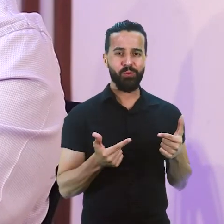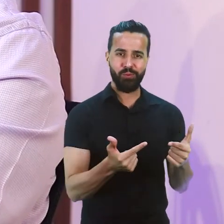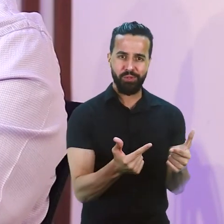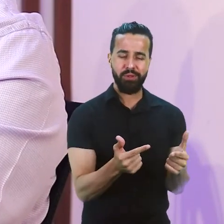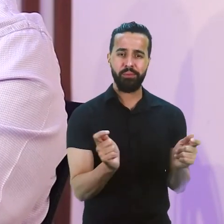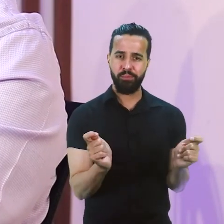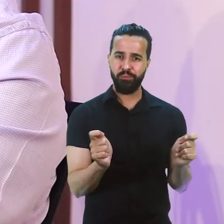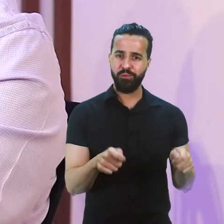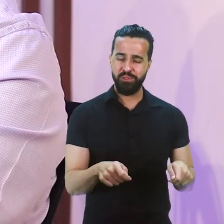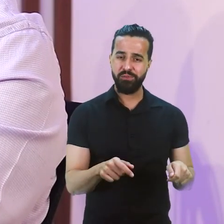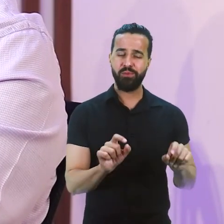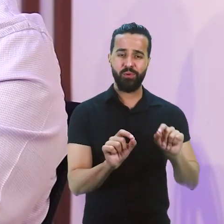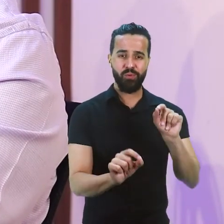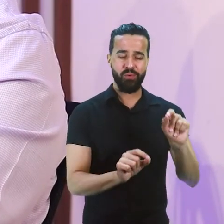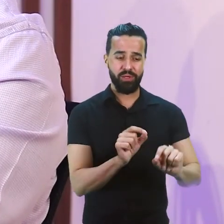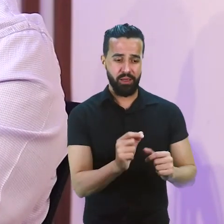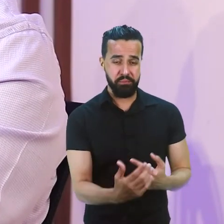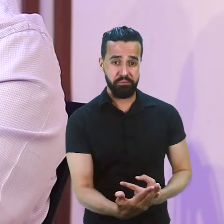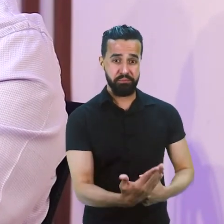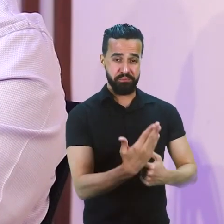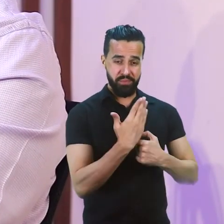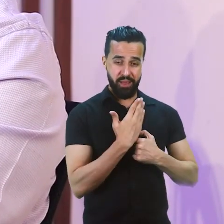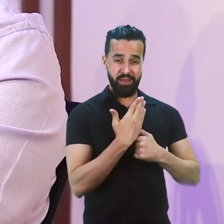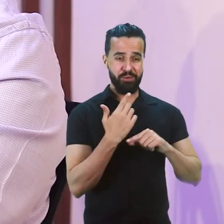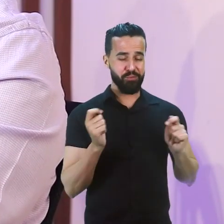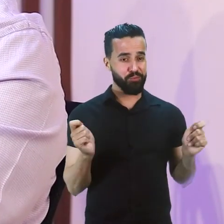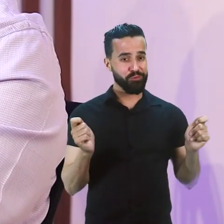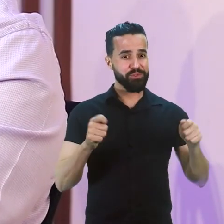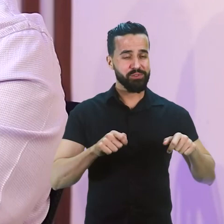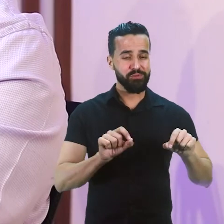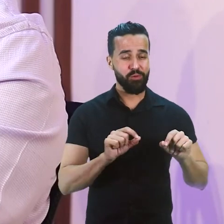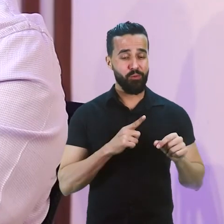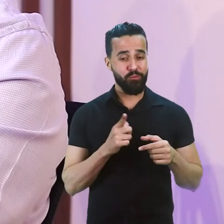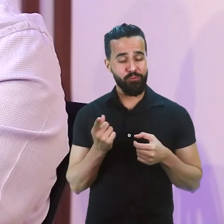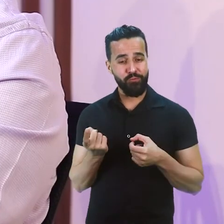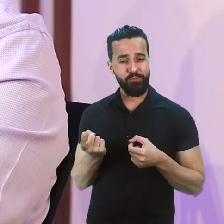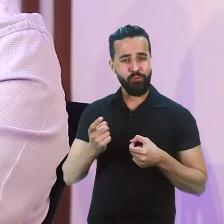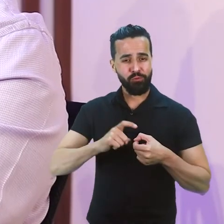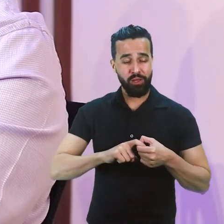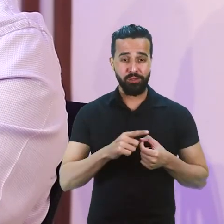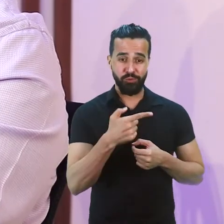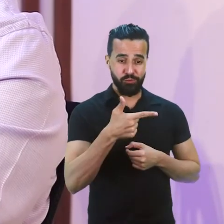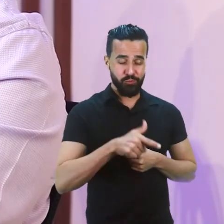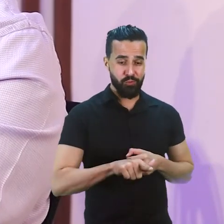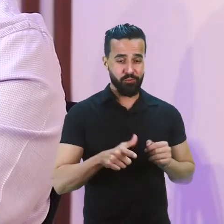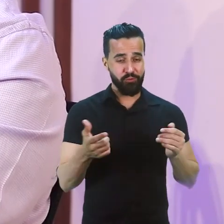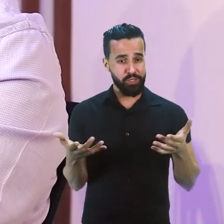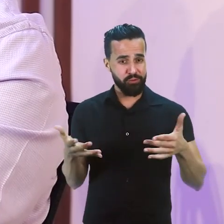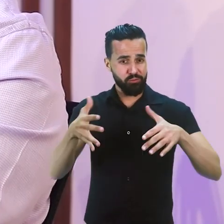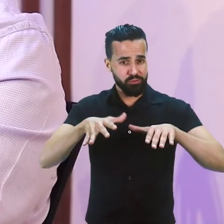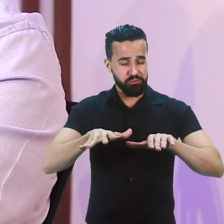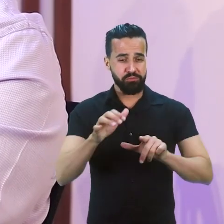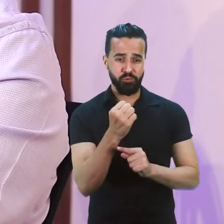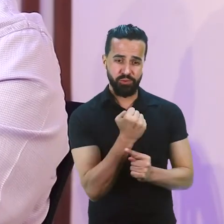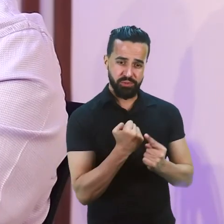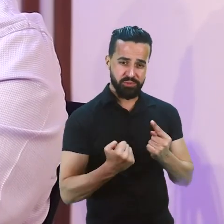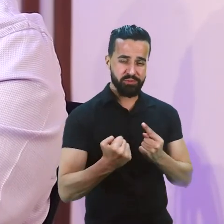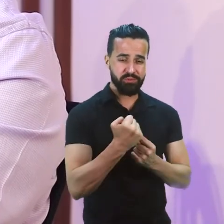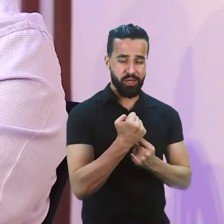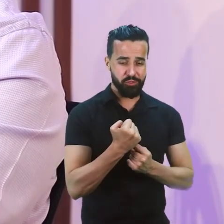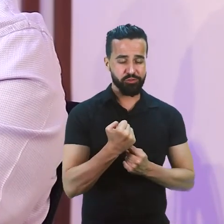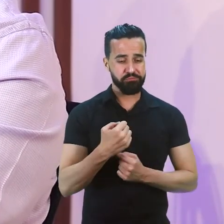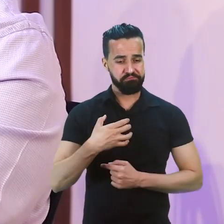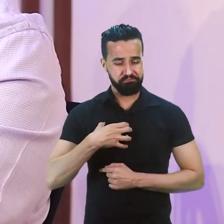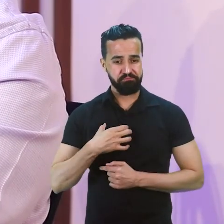ferramenta para que te possibilitasse voltar a ser incluso na sociedade, na sua nova